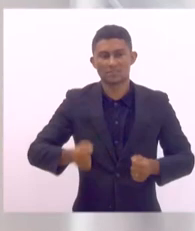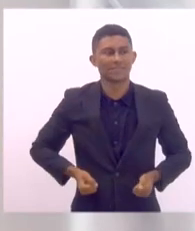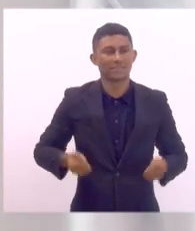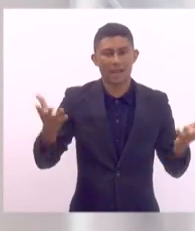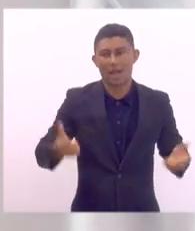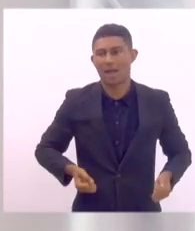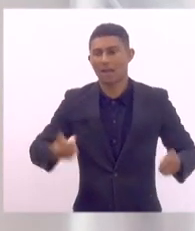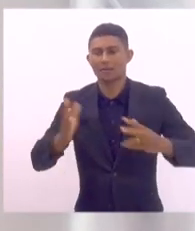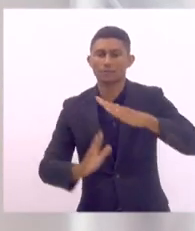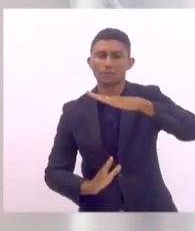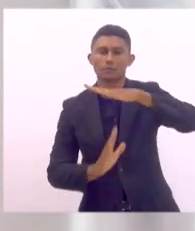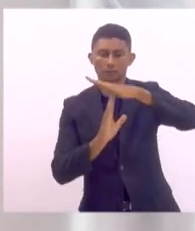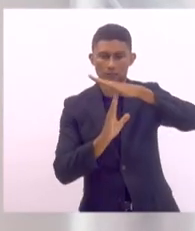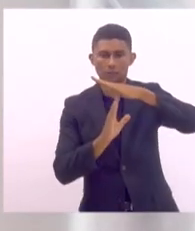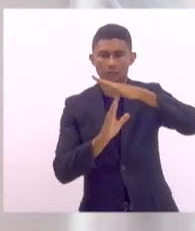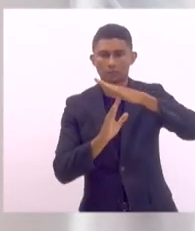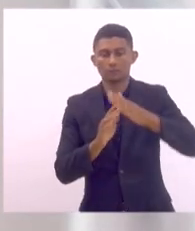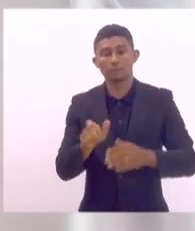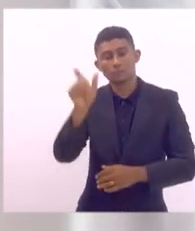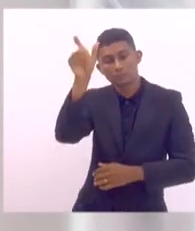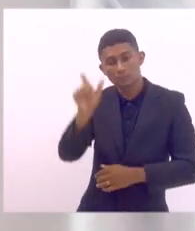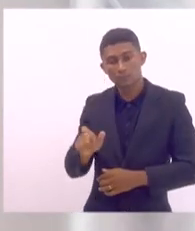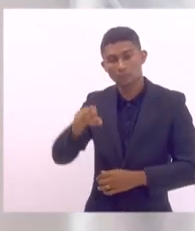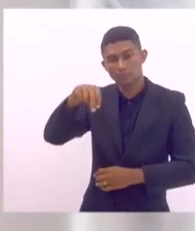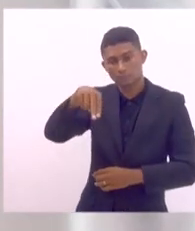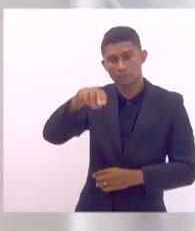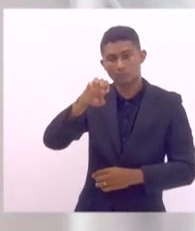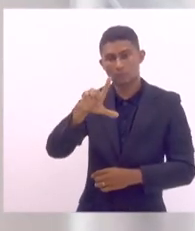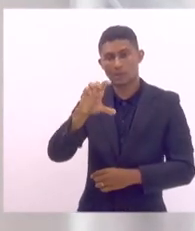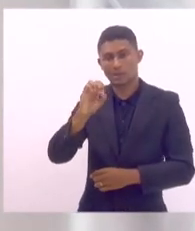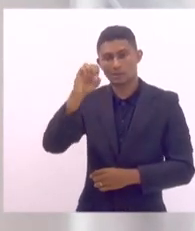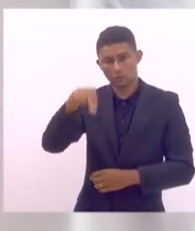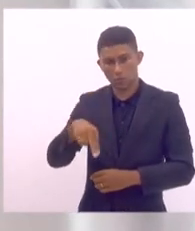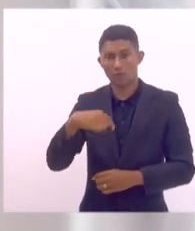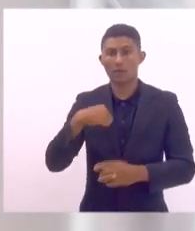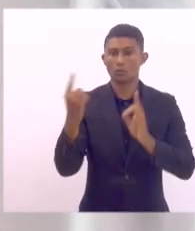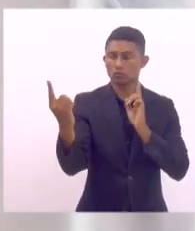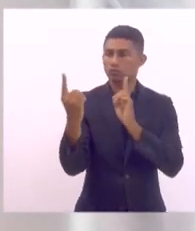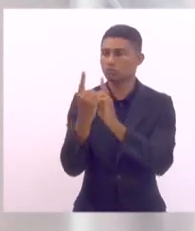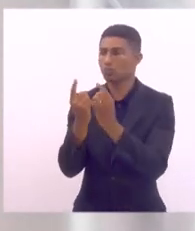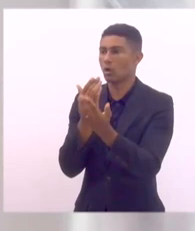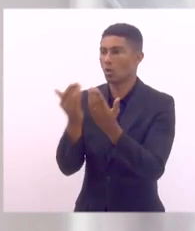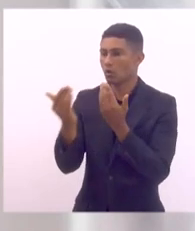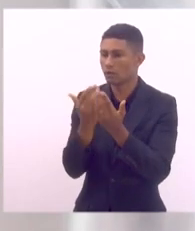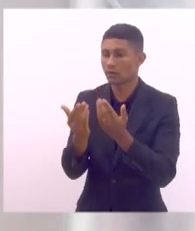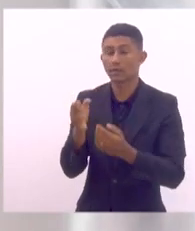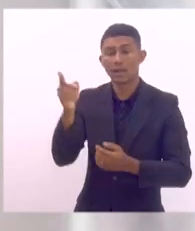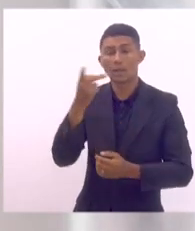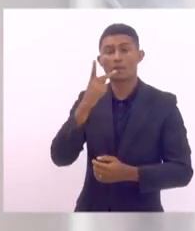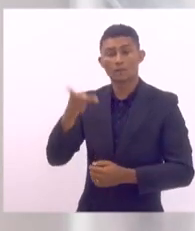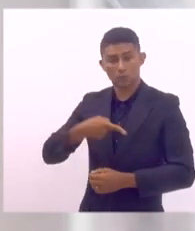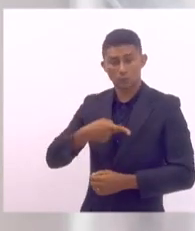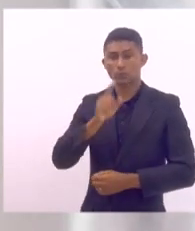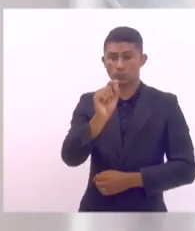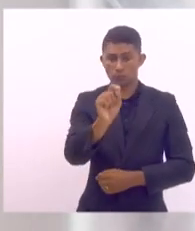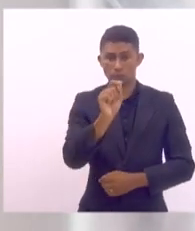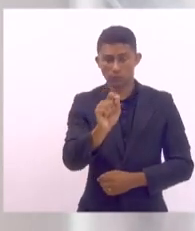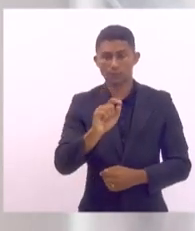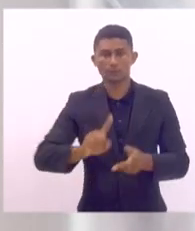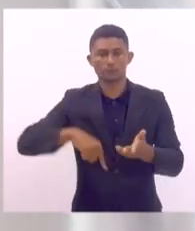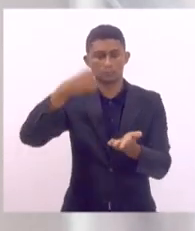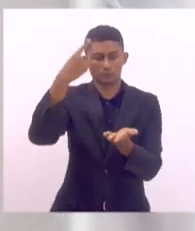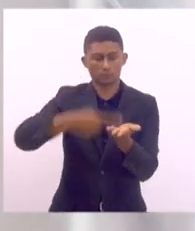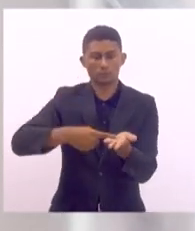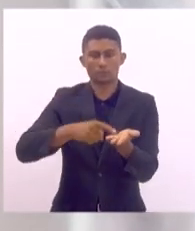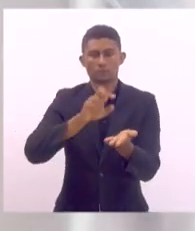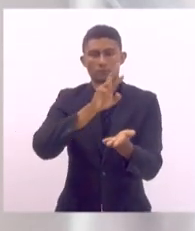Eu conversei com o Nelson Rocha no dia de hoje e ele diz para mim que o regime adotou como a lei